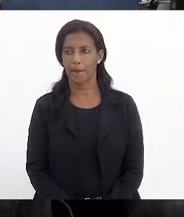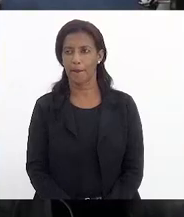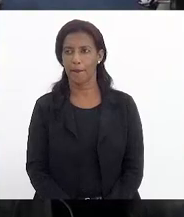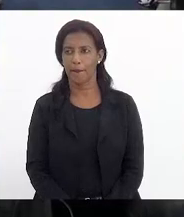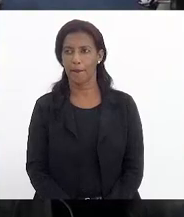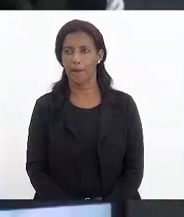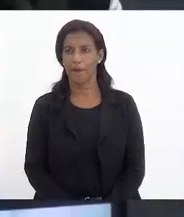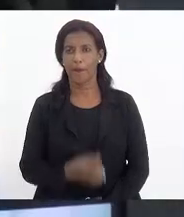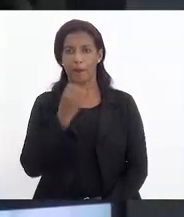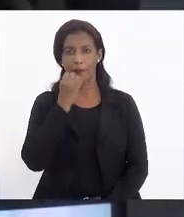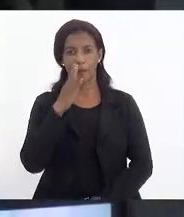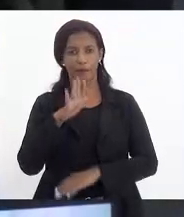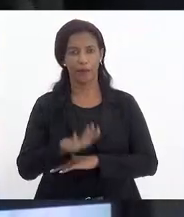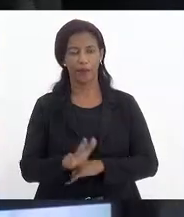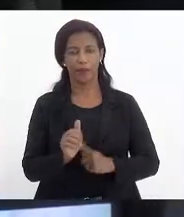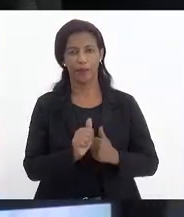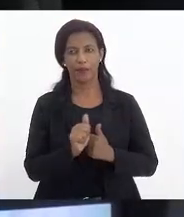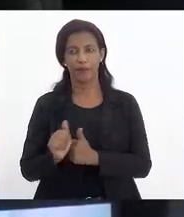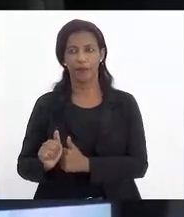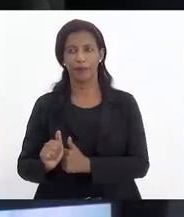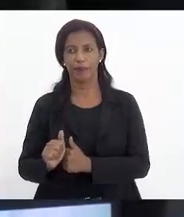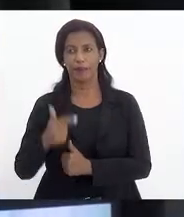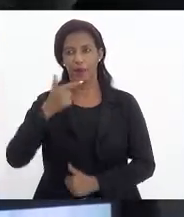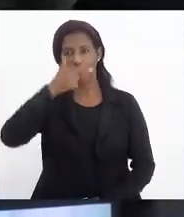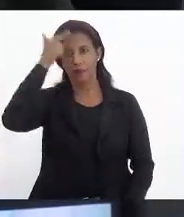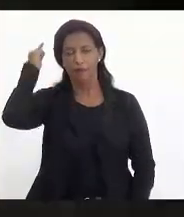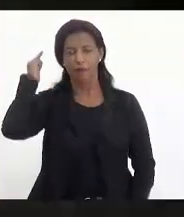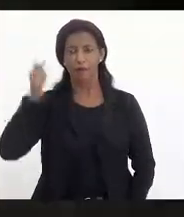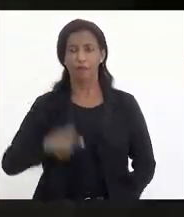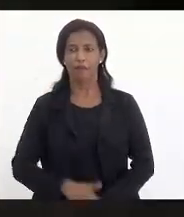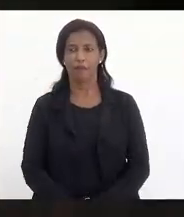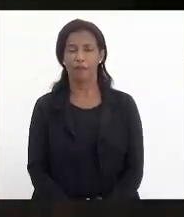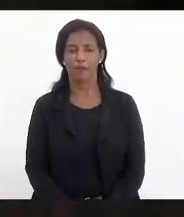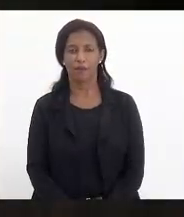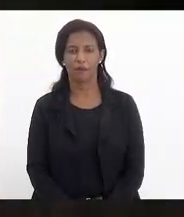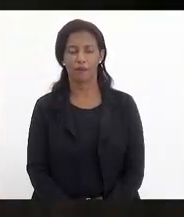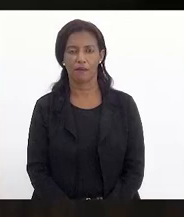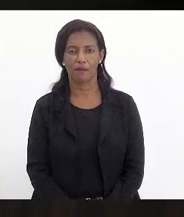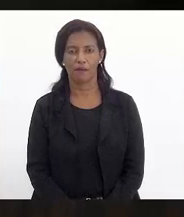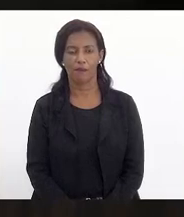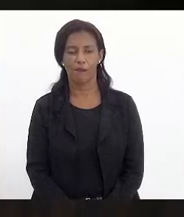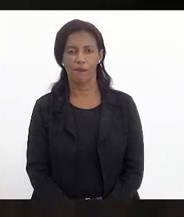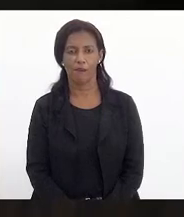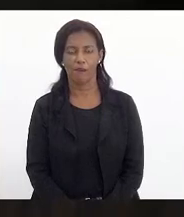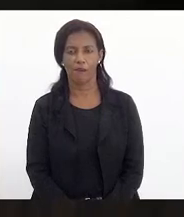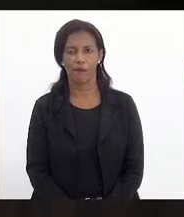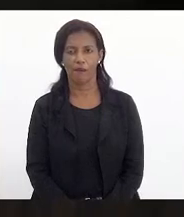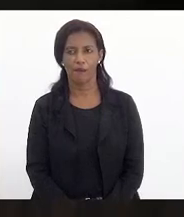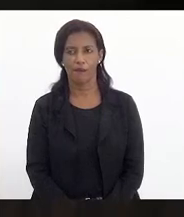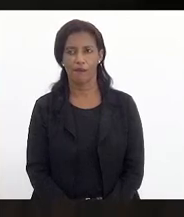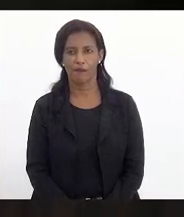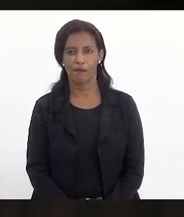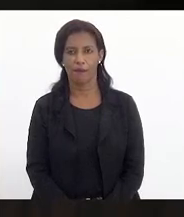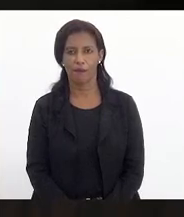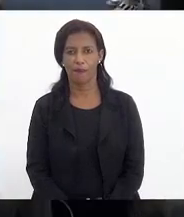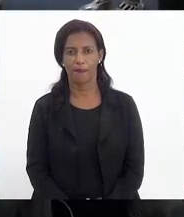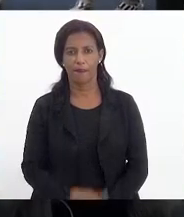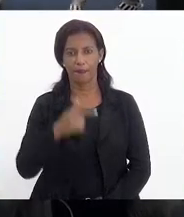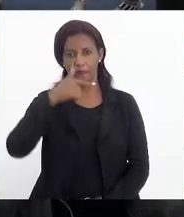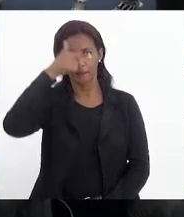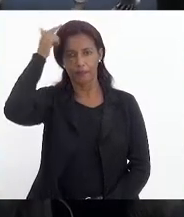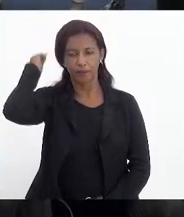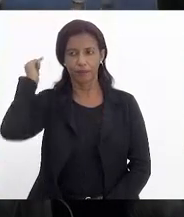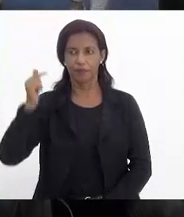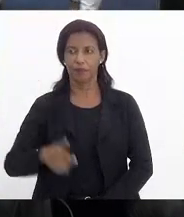Boa tarde, presidente. Acompanho o voto do deputado Luiz Paulo. 4-3. Pela Comissão de Tributação, deputado Luiz Paulo.